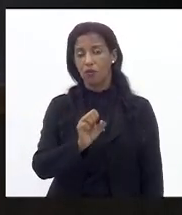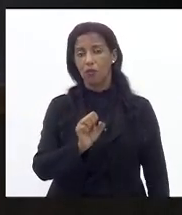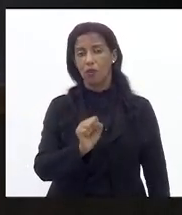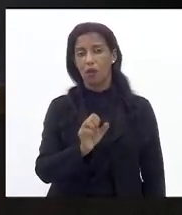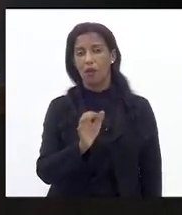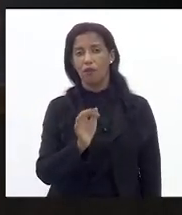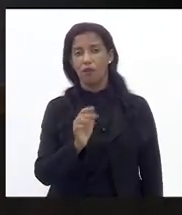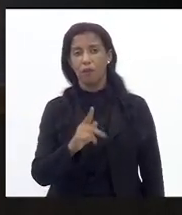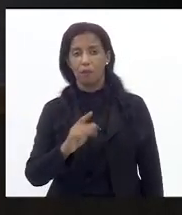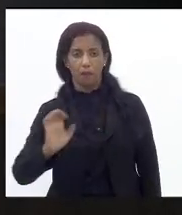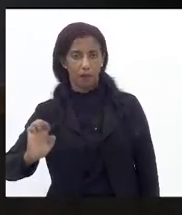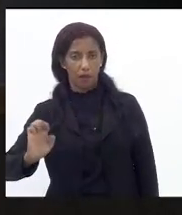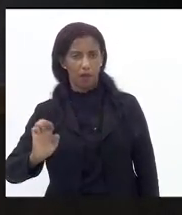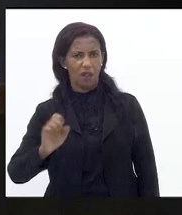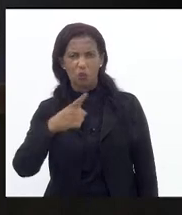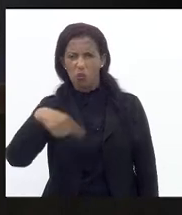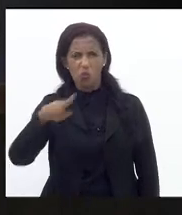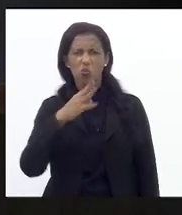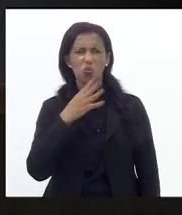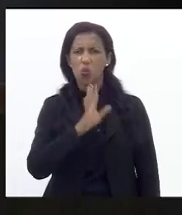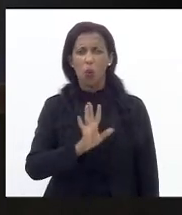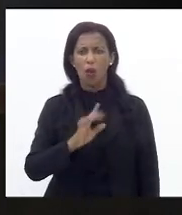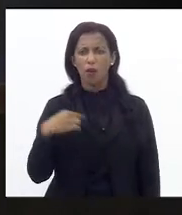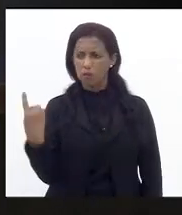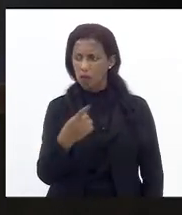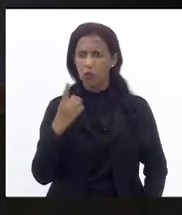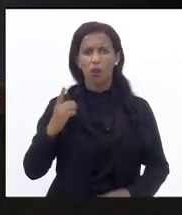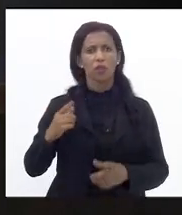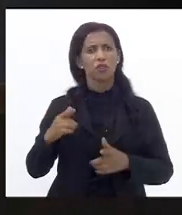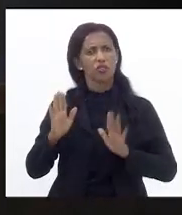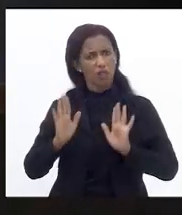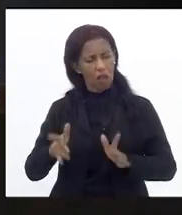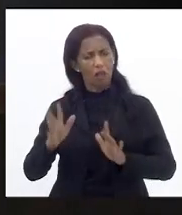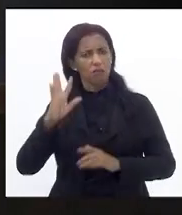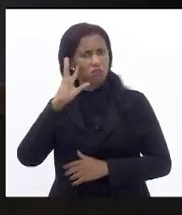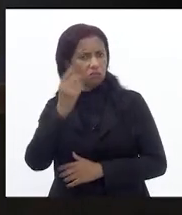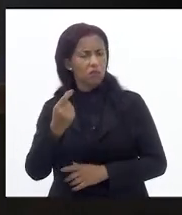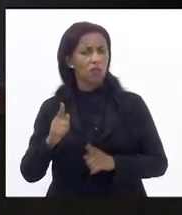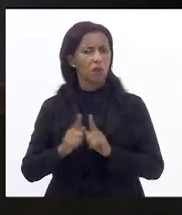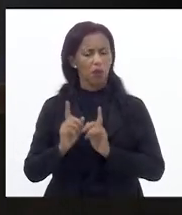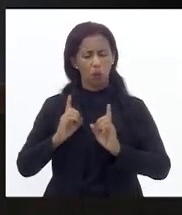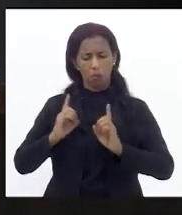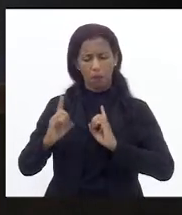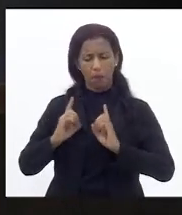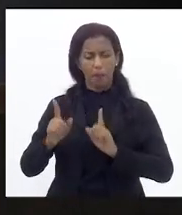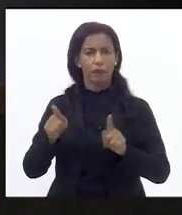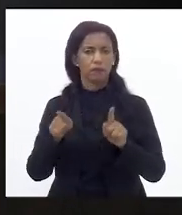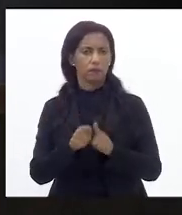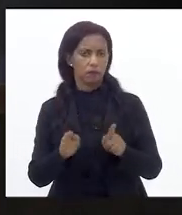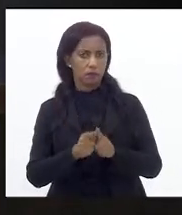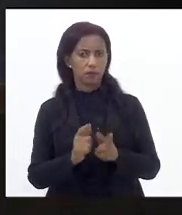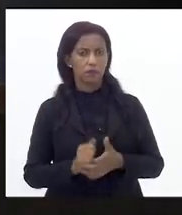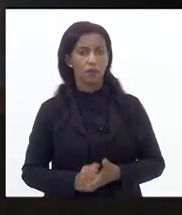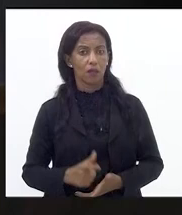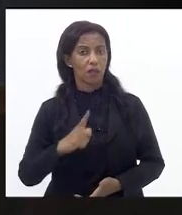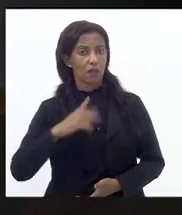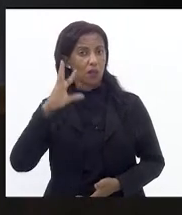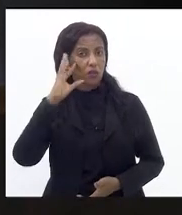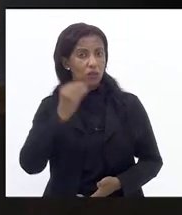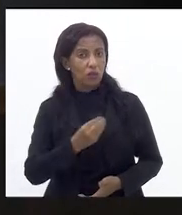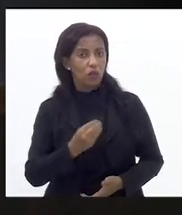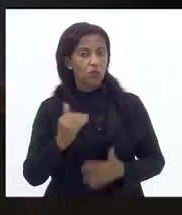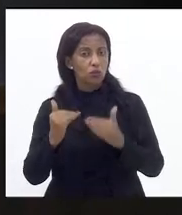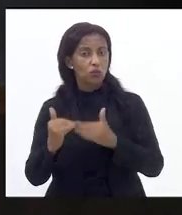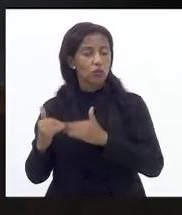que muitos aqui devem desconhecer acho que nós estamos fazendo também É porque tem uma